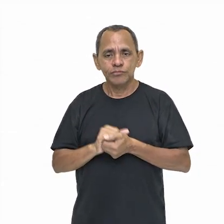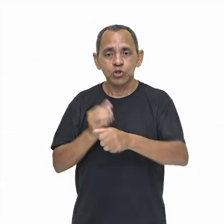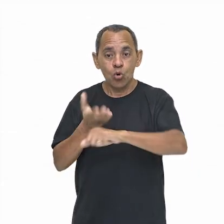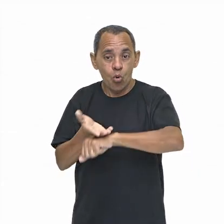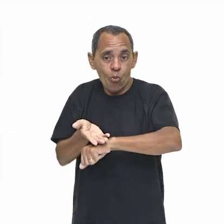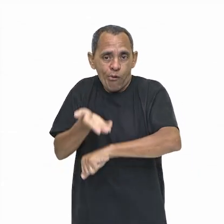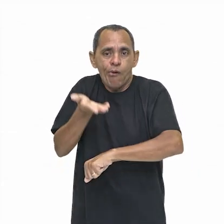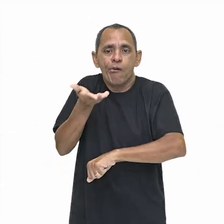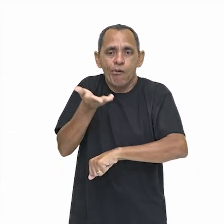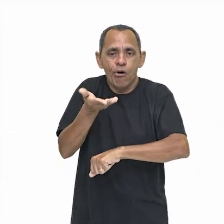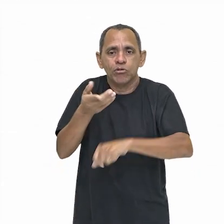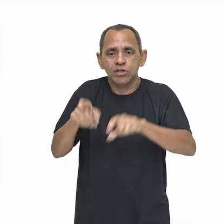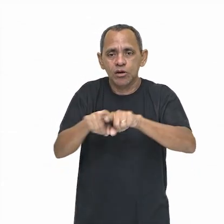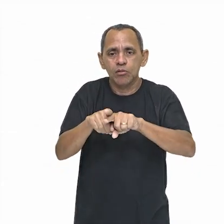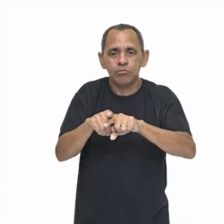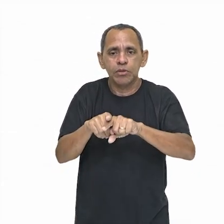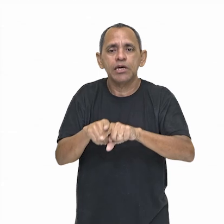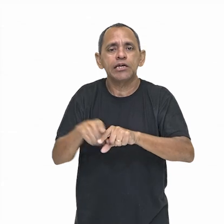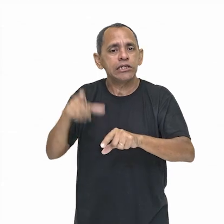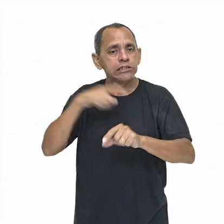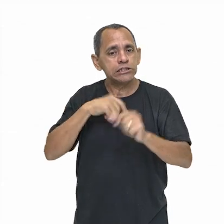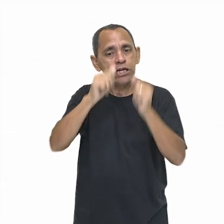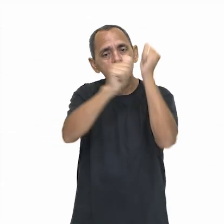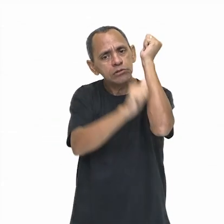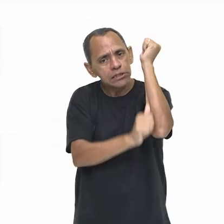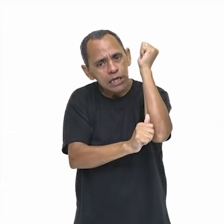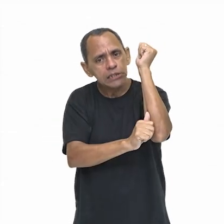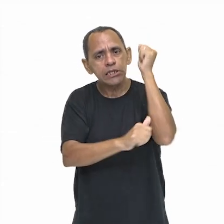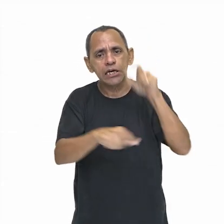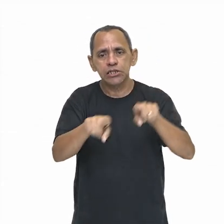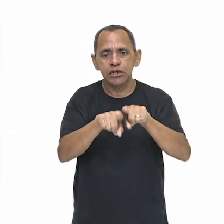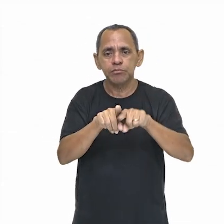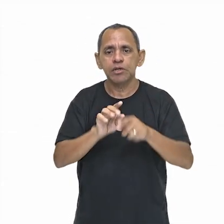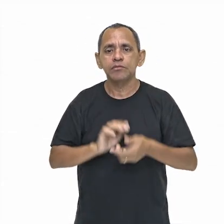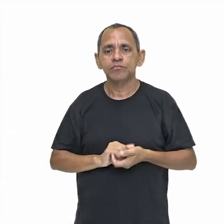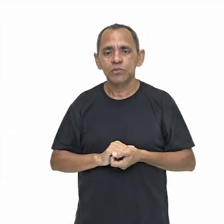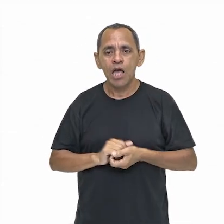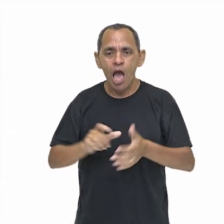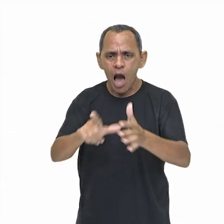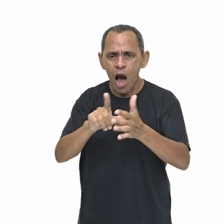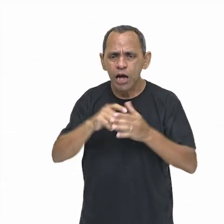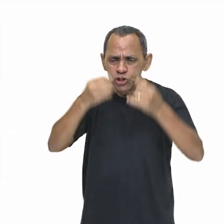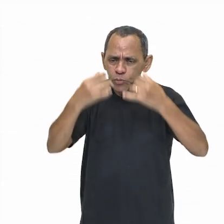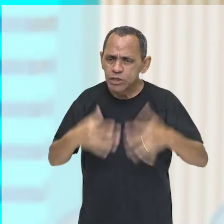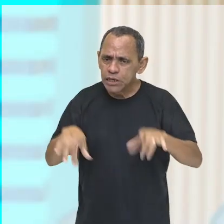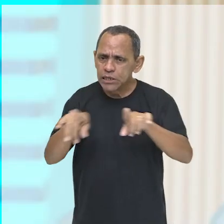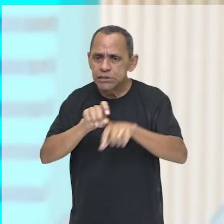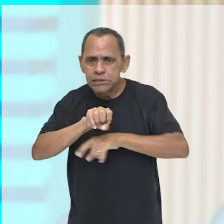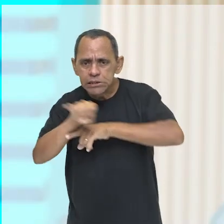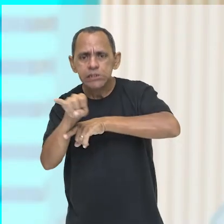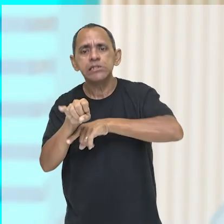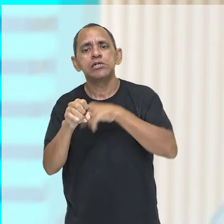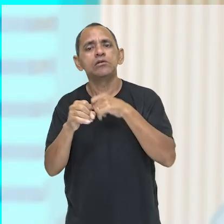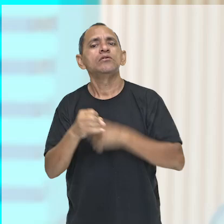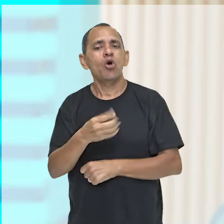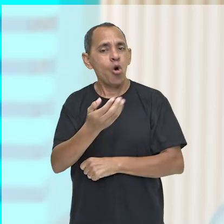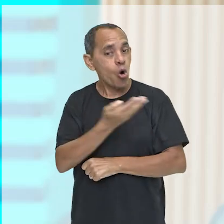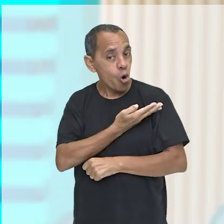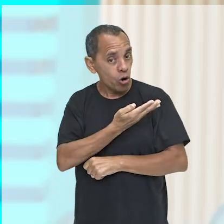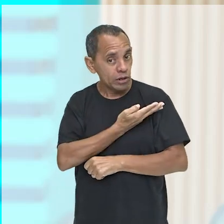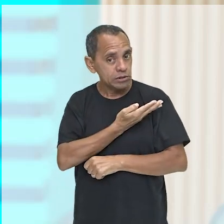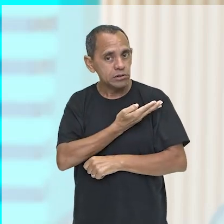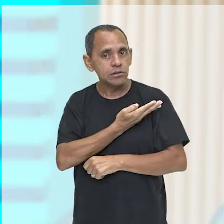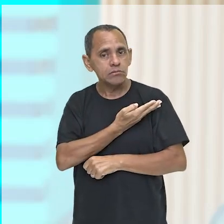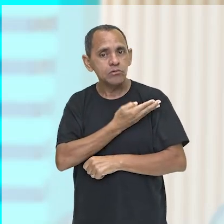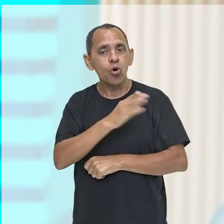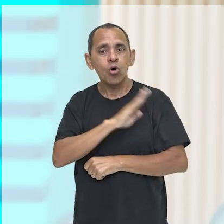interior das nossas artérias. Eu expliquei para vocês que quando o coração bombeia o sangue,